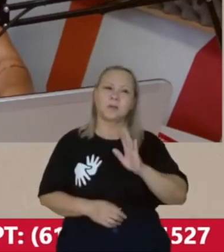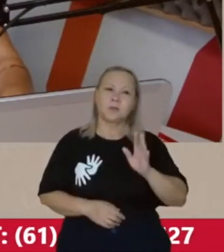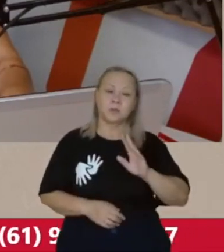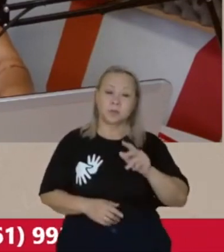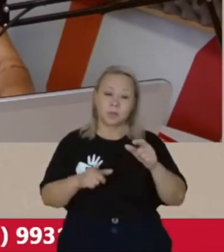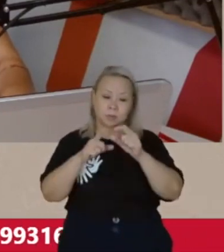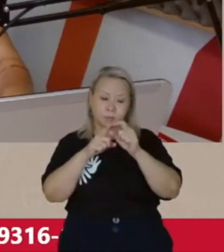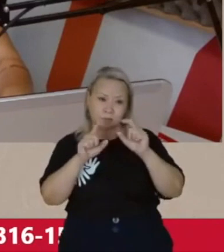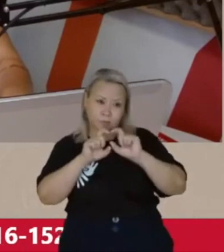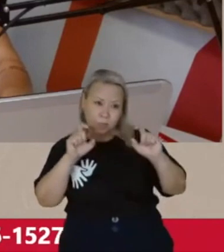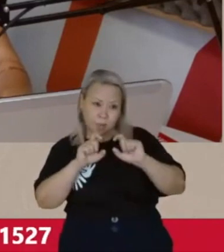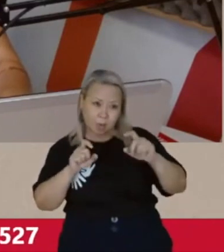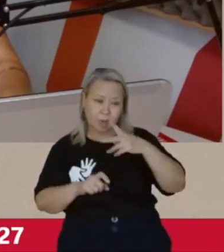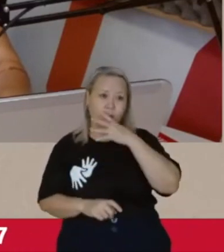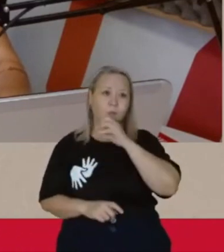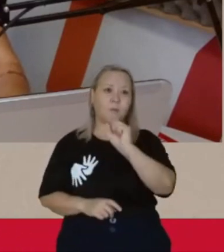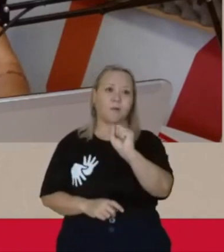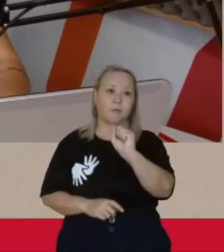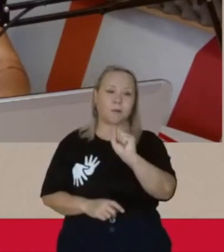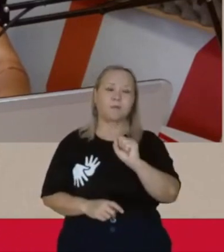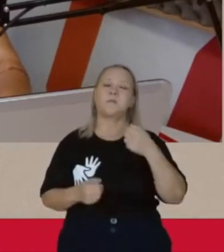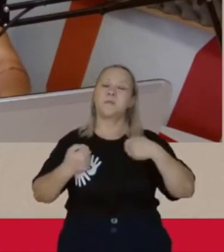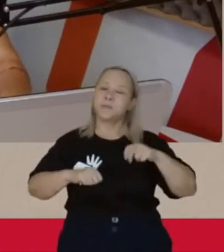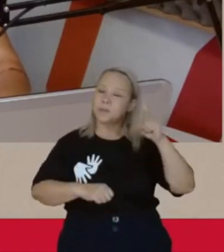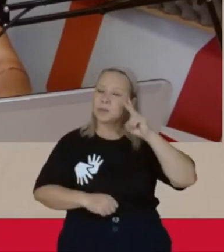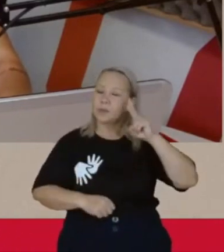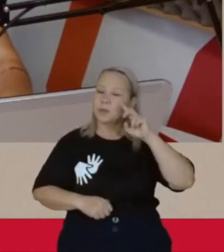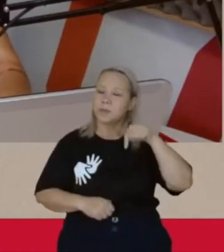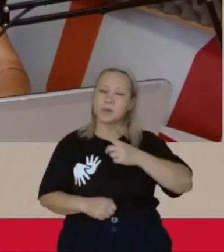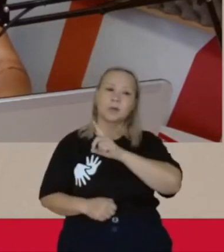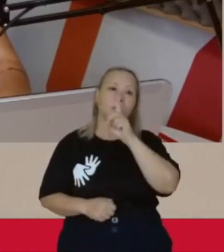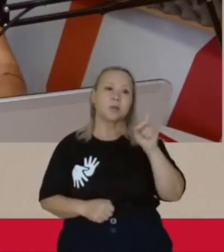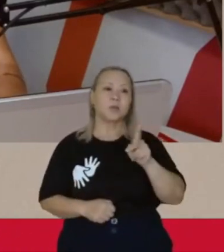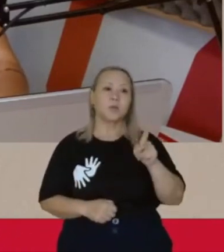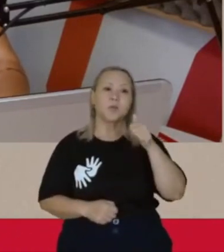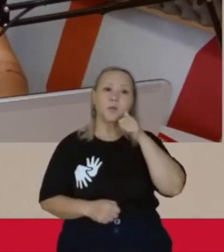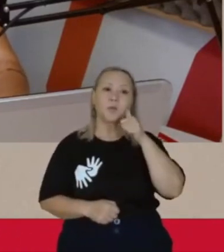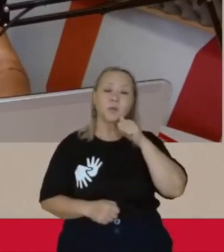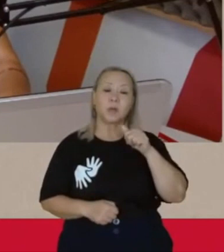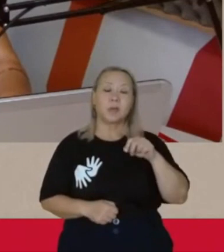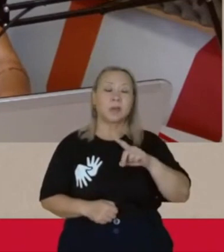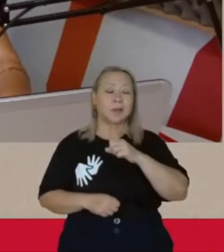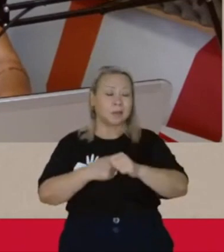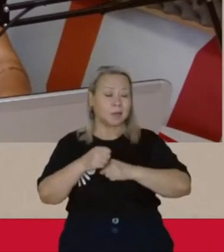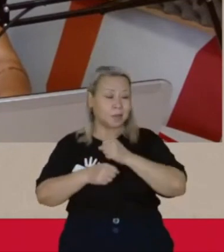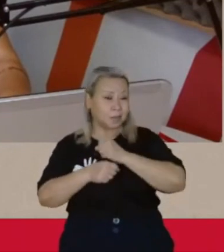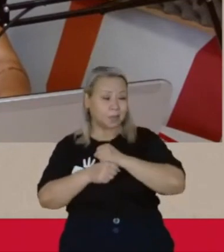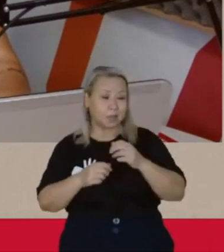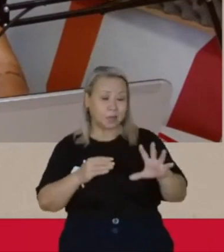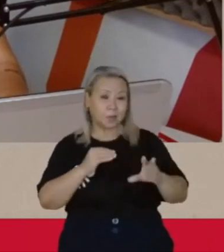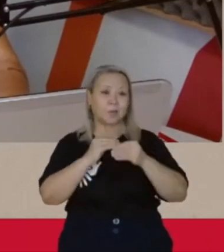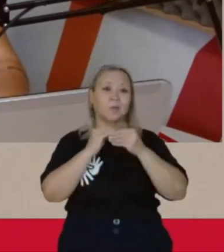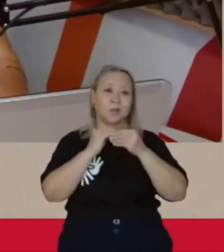Freire, que, afinal de contas, tem que ser lembrado nesse dia da professora, porque neste ano ele completaria